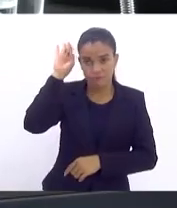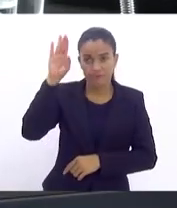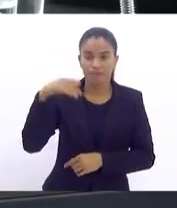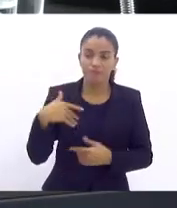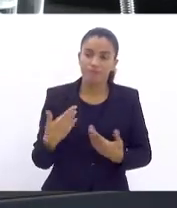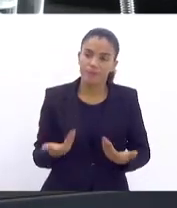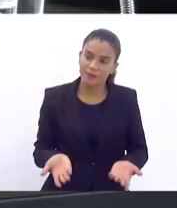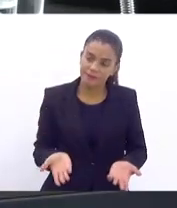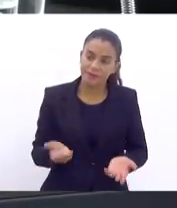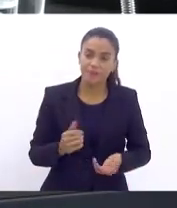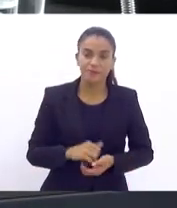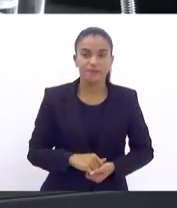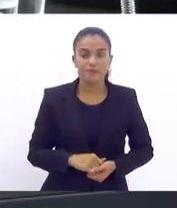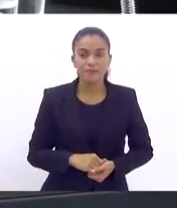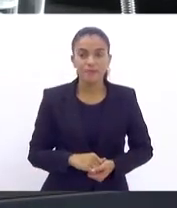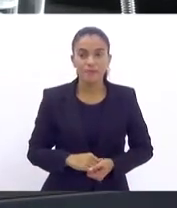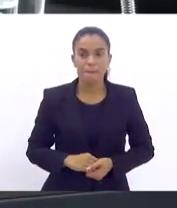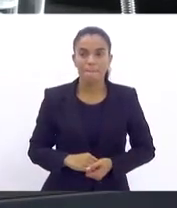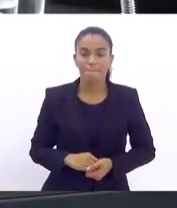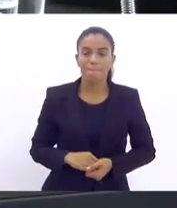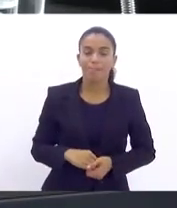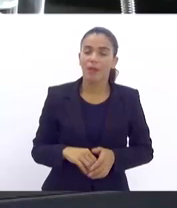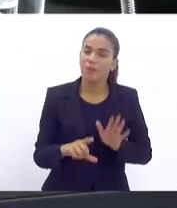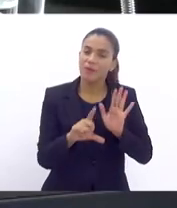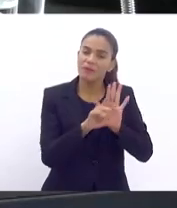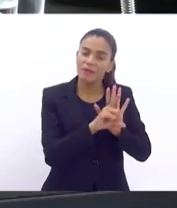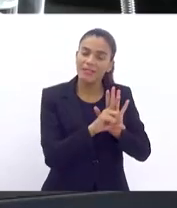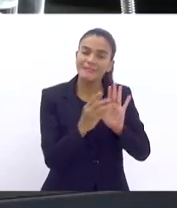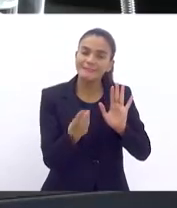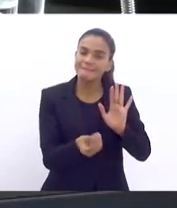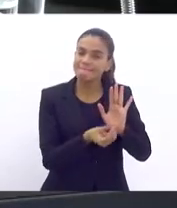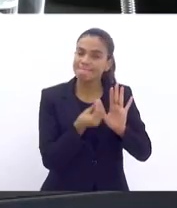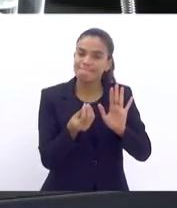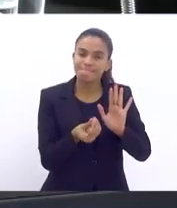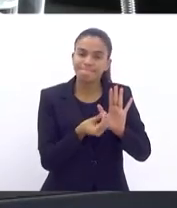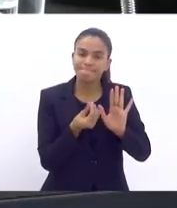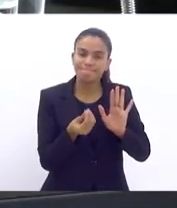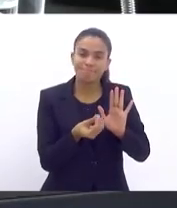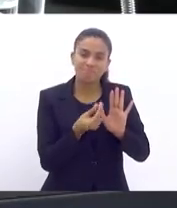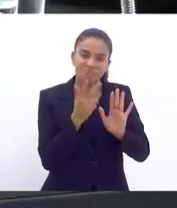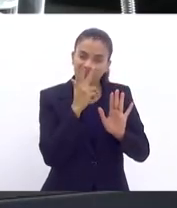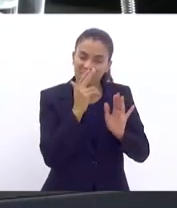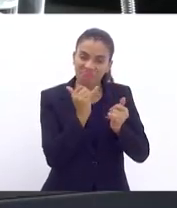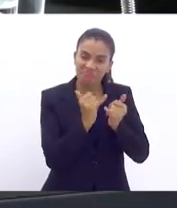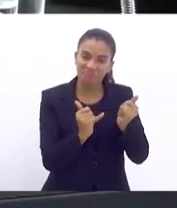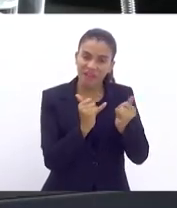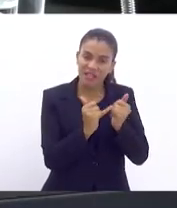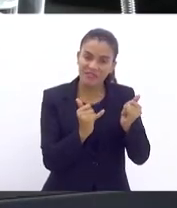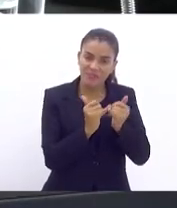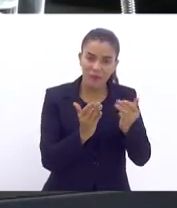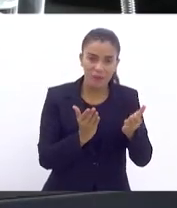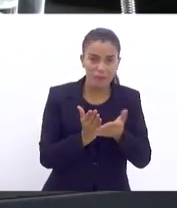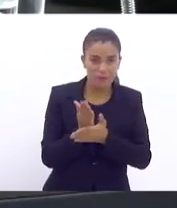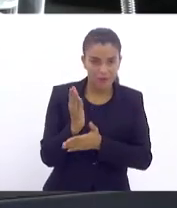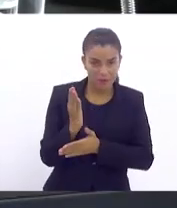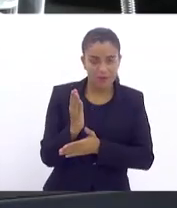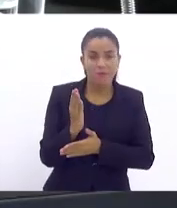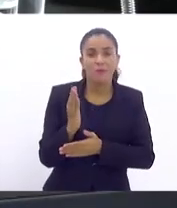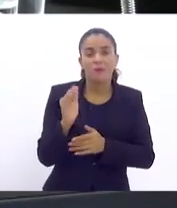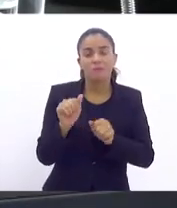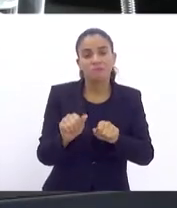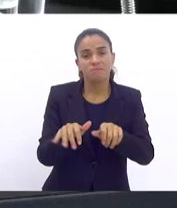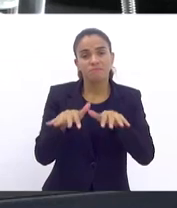enfim é uma lei um projeto de lei praticamente parecido foi aprovado pela Assembleia